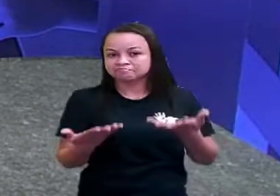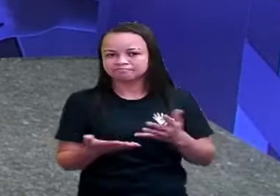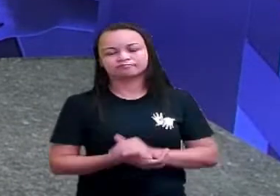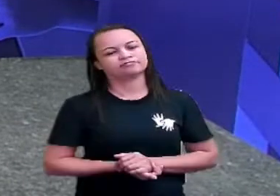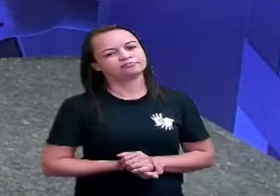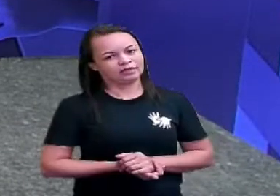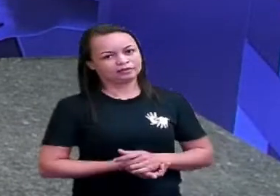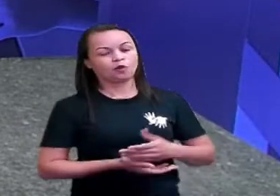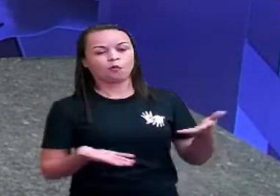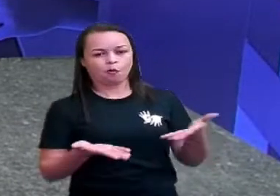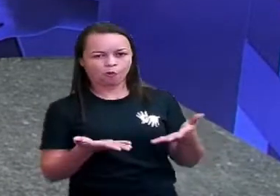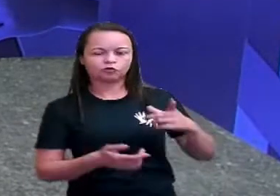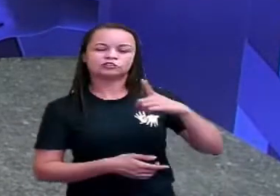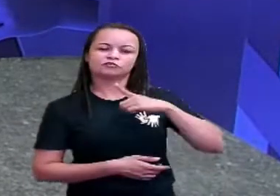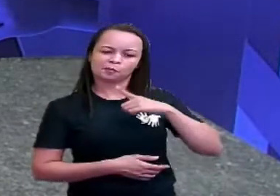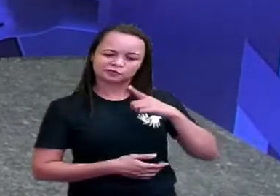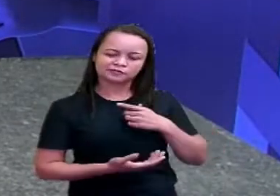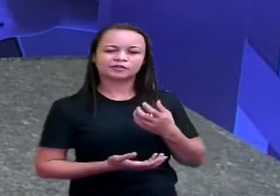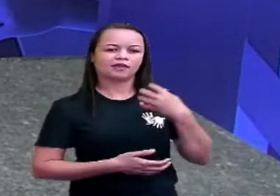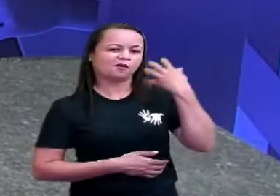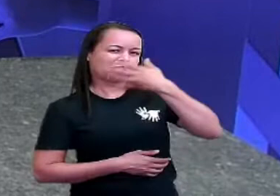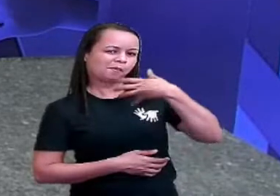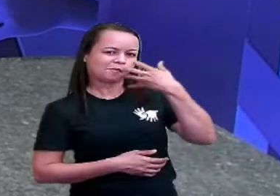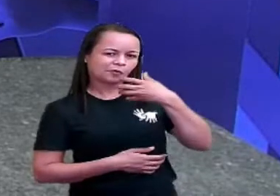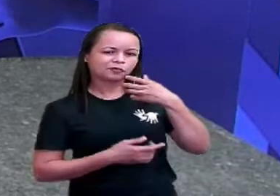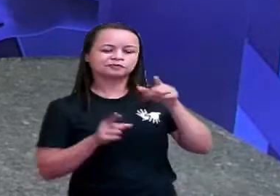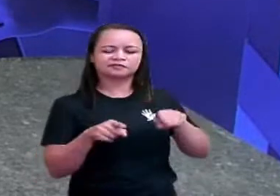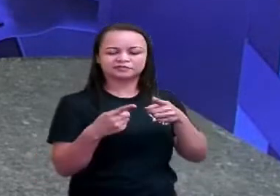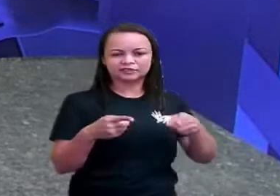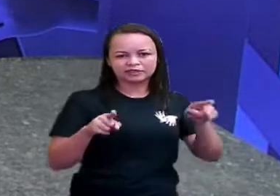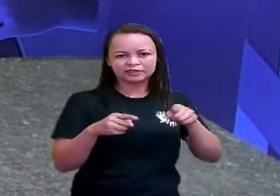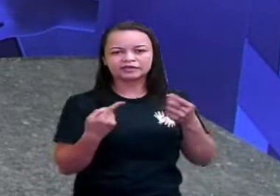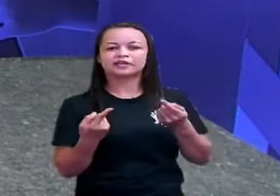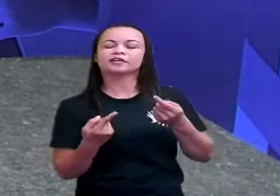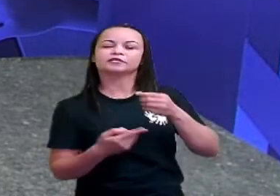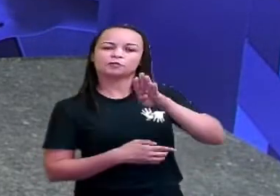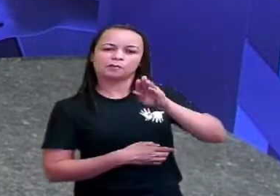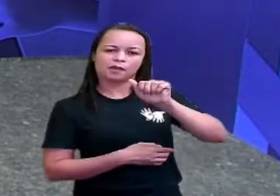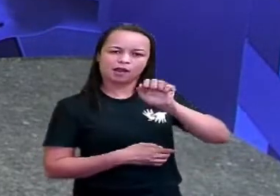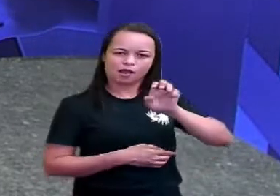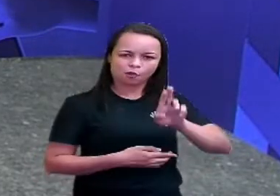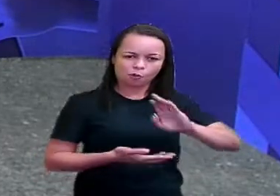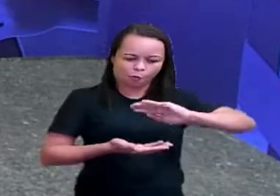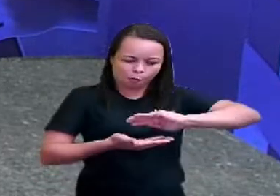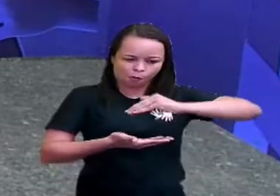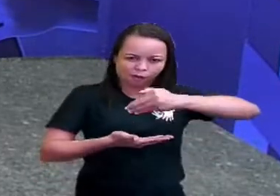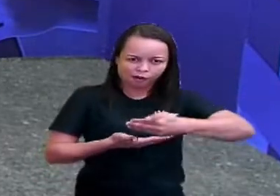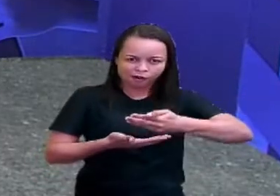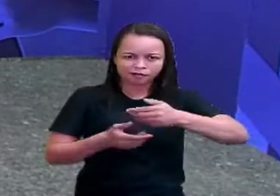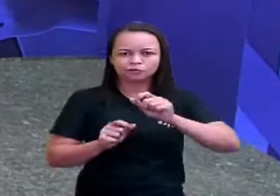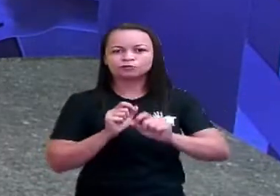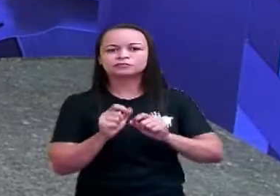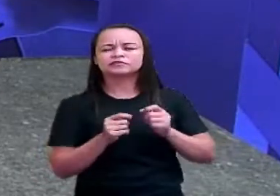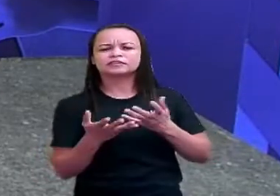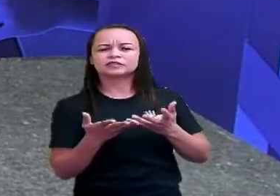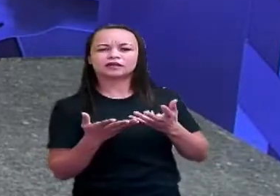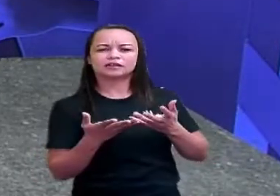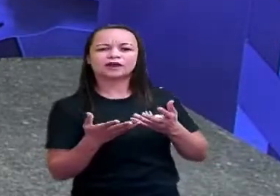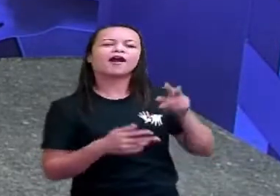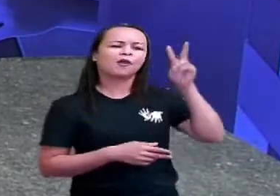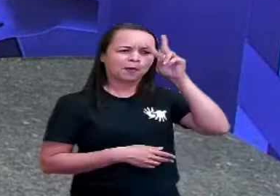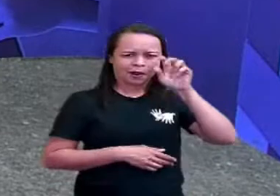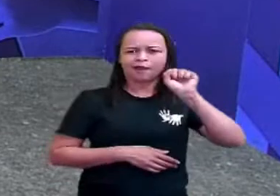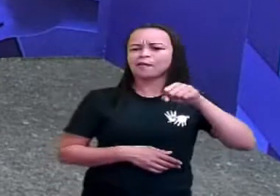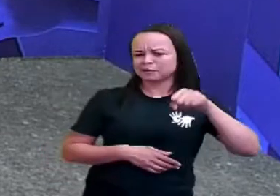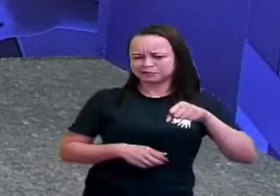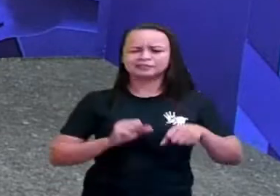cantar a musiquinha do baú. Pois é, qual é a musiquinha do baú? Vocês lembram? Ah, eu lembro, vamos lá? Lembro sim,